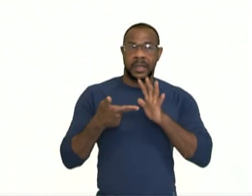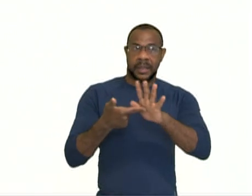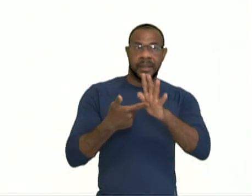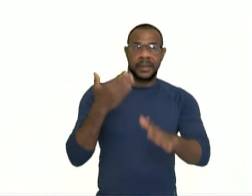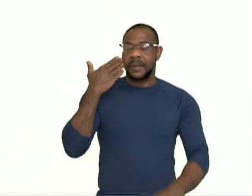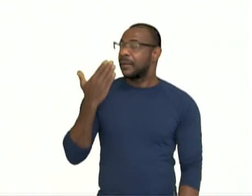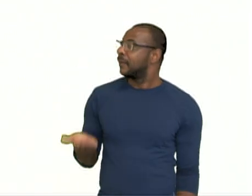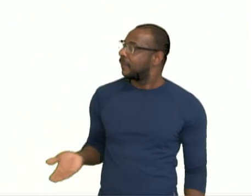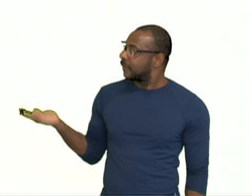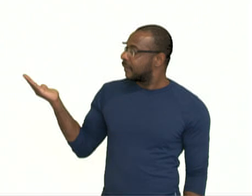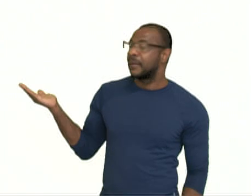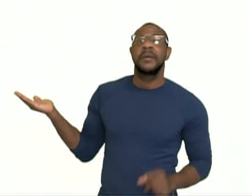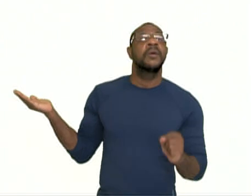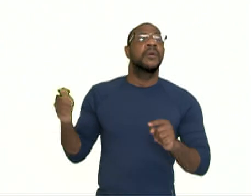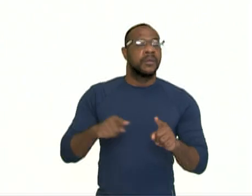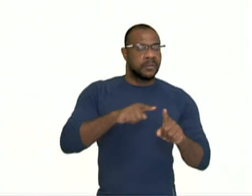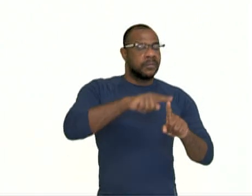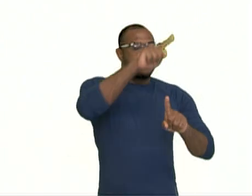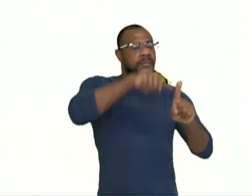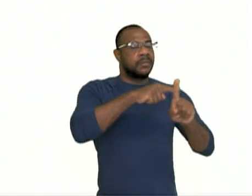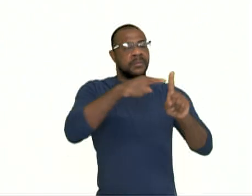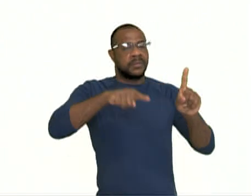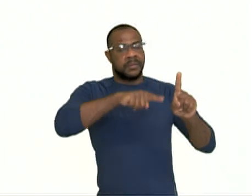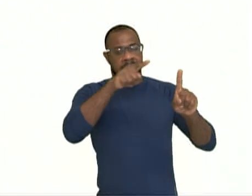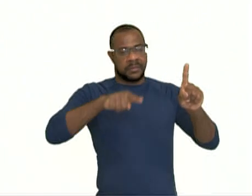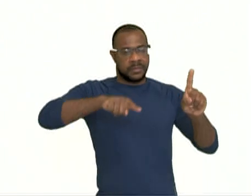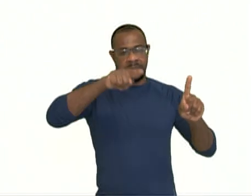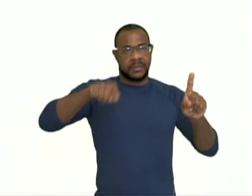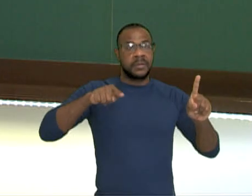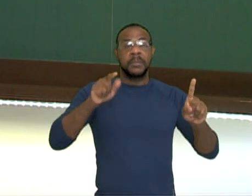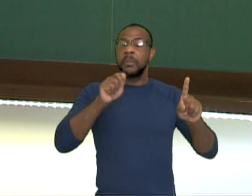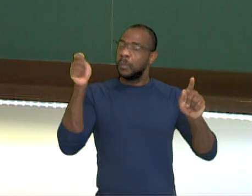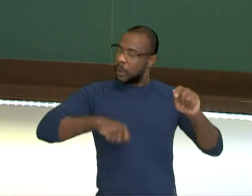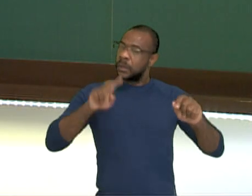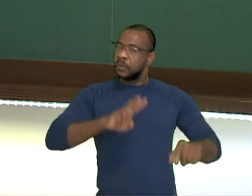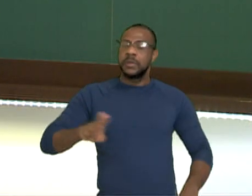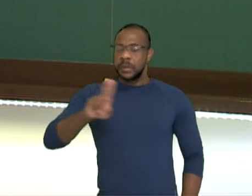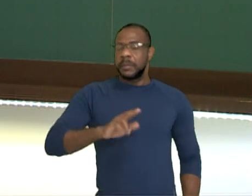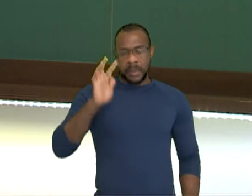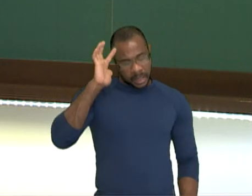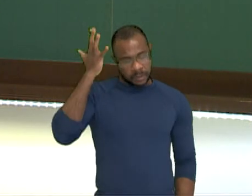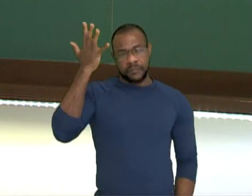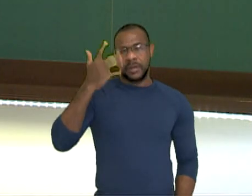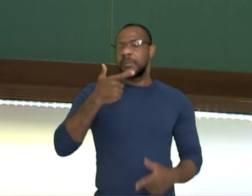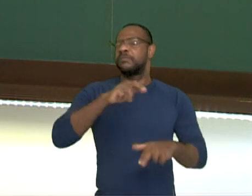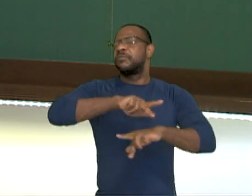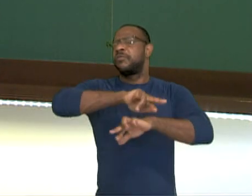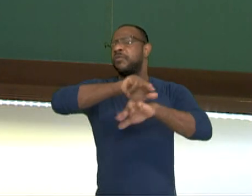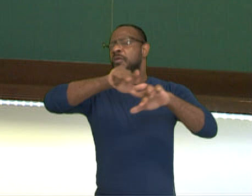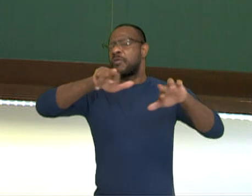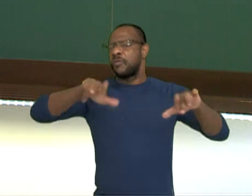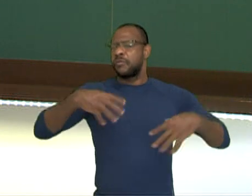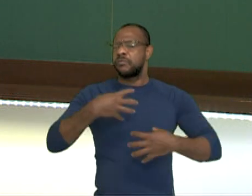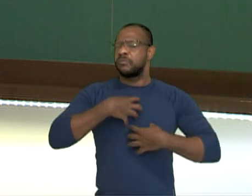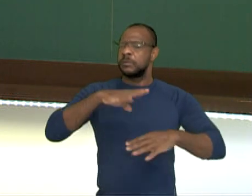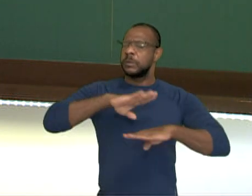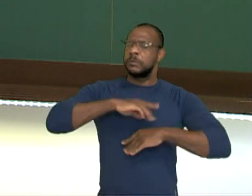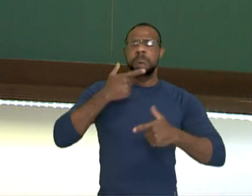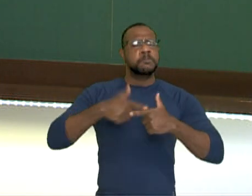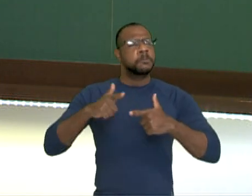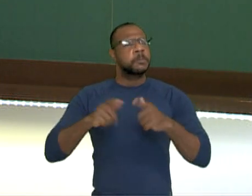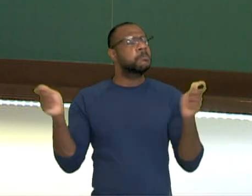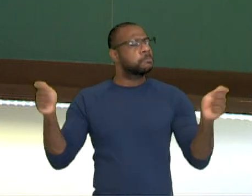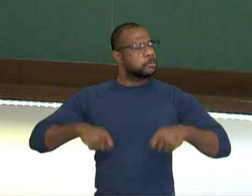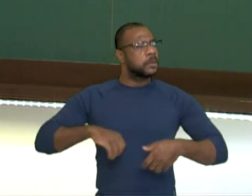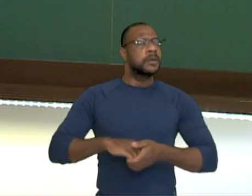essa representação gráfica, nós podemos, assim, utilizar para resolver diversas situações, problemas,